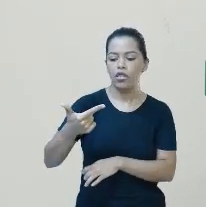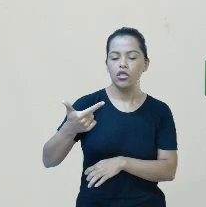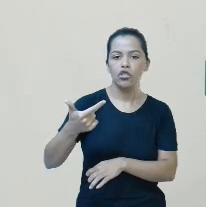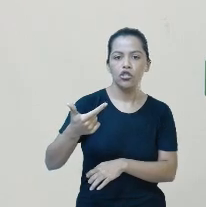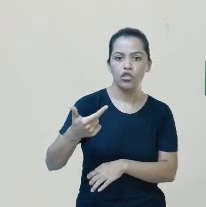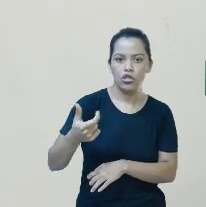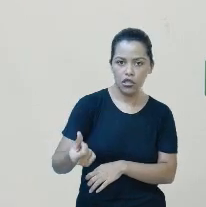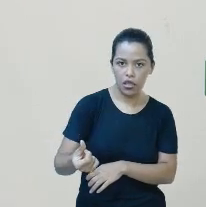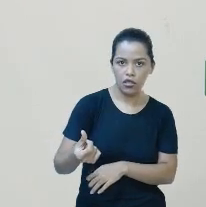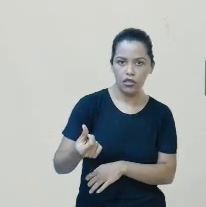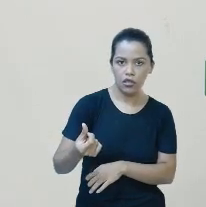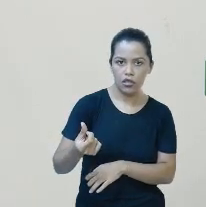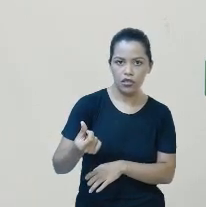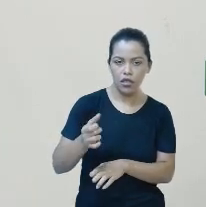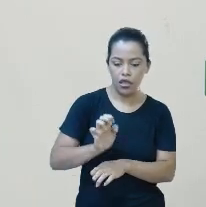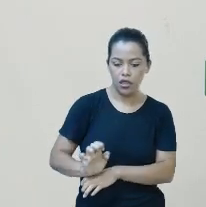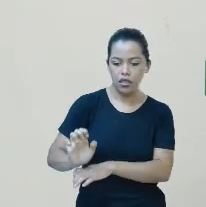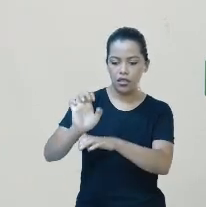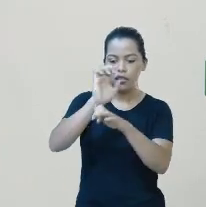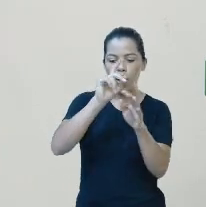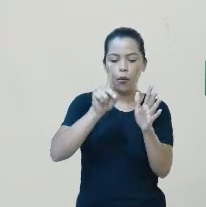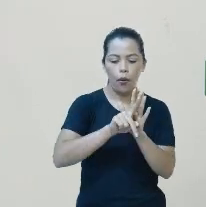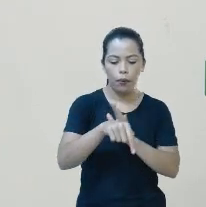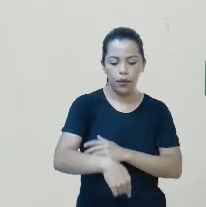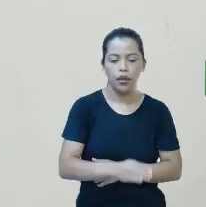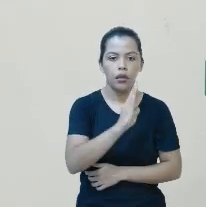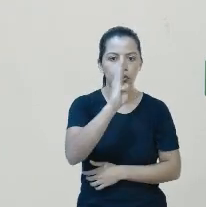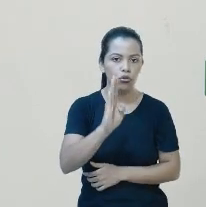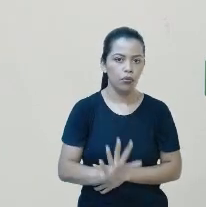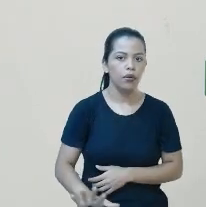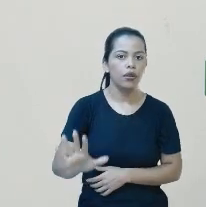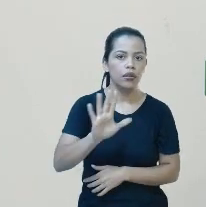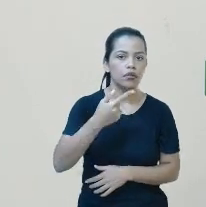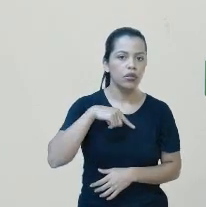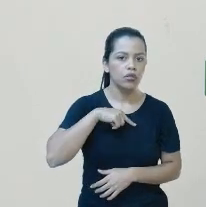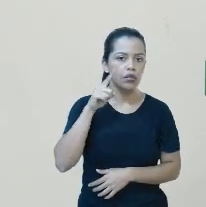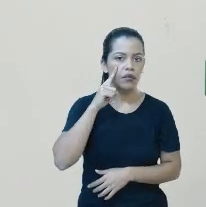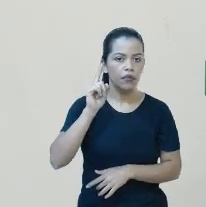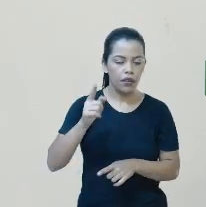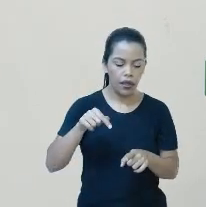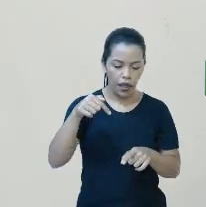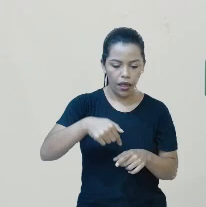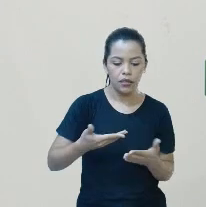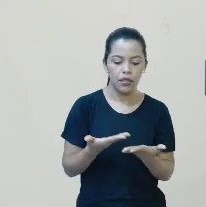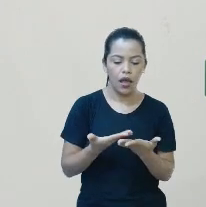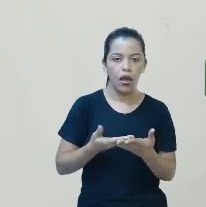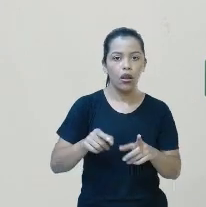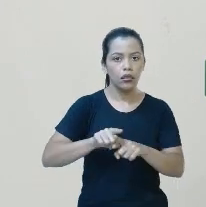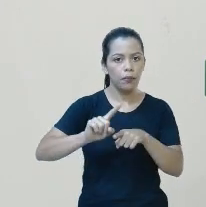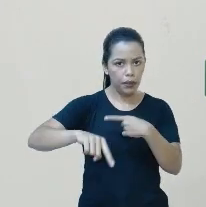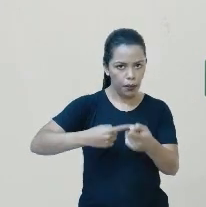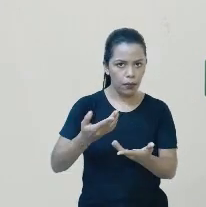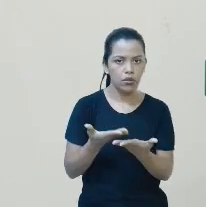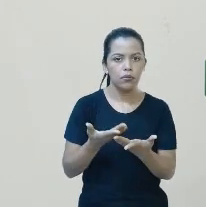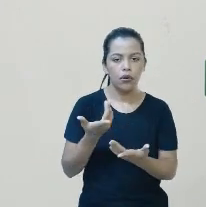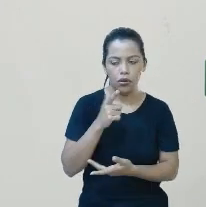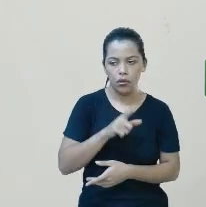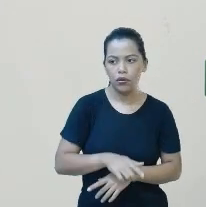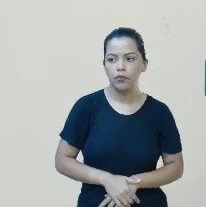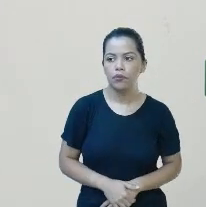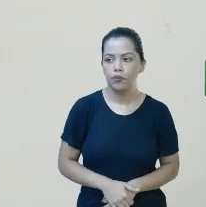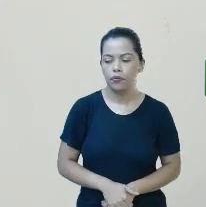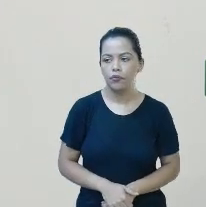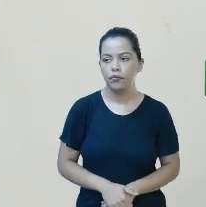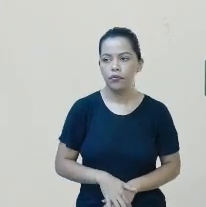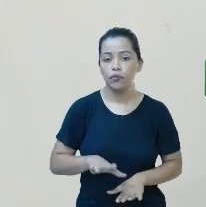vamos trabalhar um pouquinho isso hoje e nas demais aulas do mesmo tema. O território brasileiro, você sabe que ele é muito